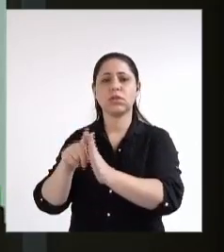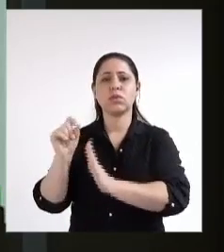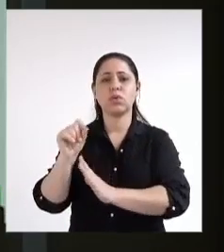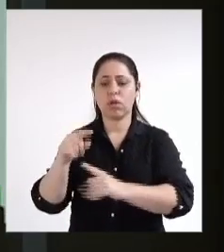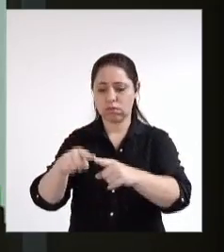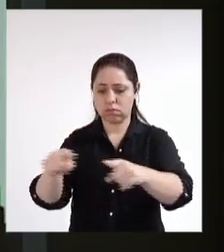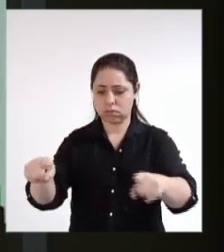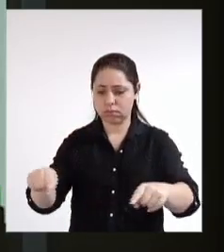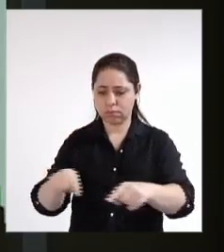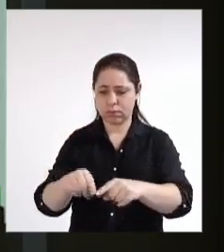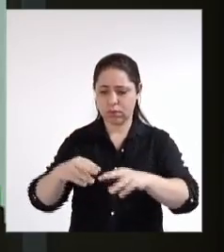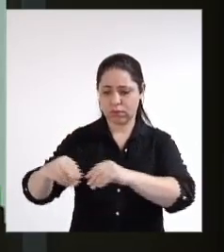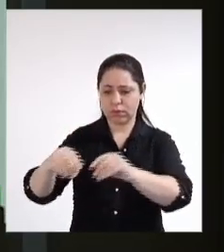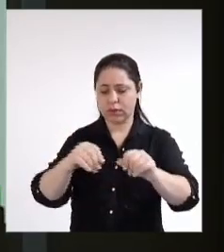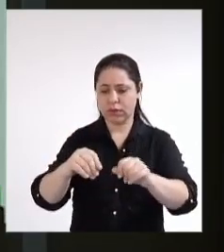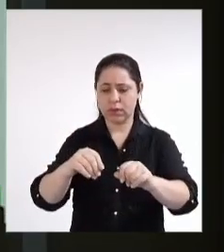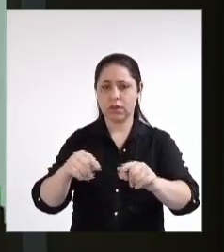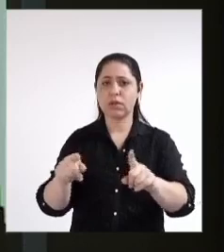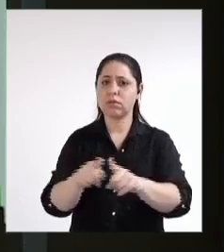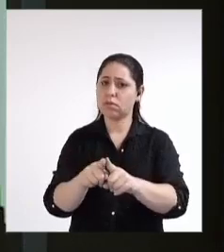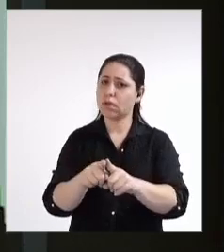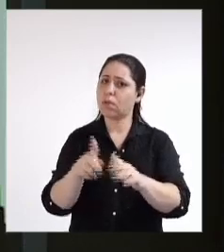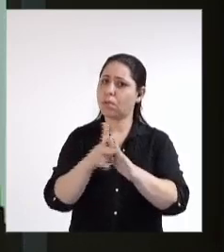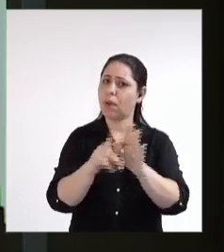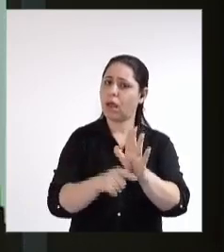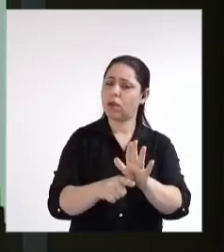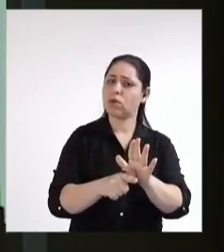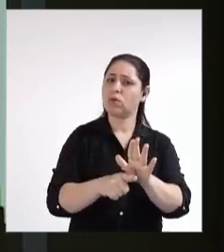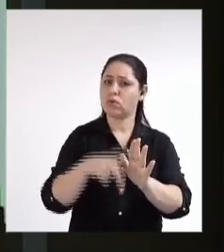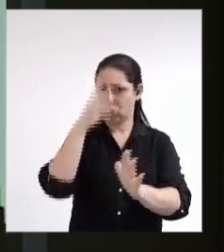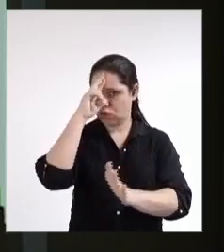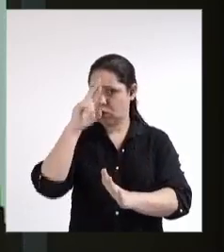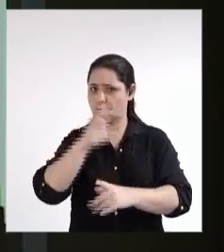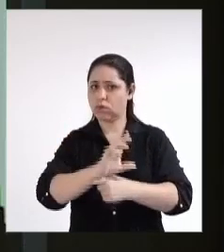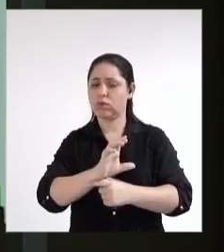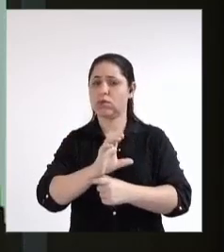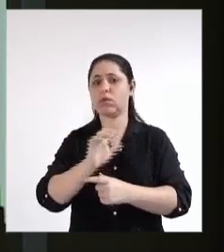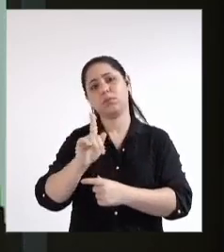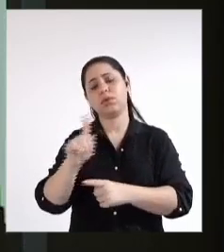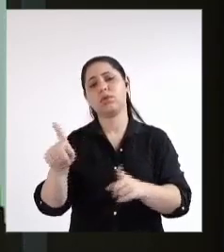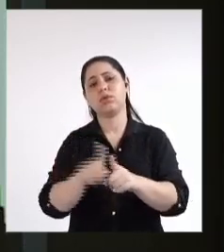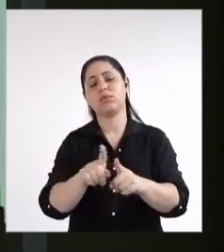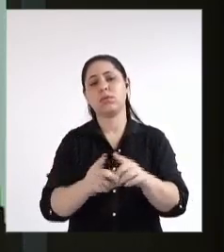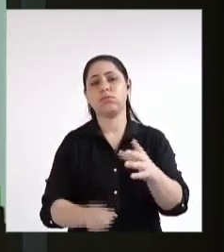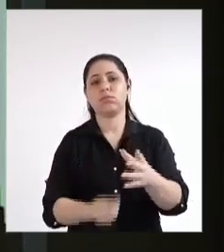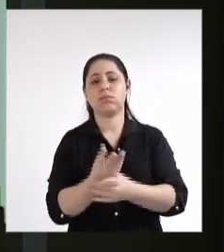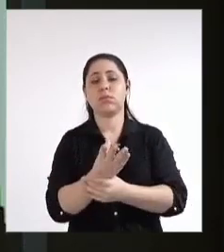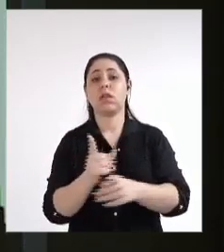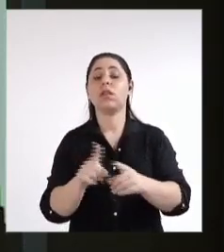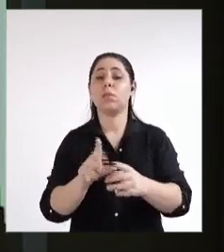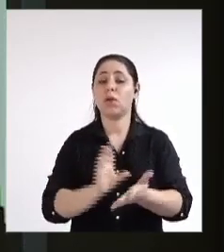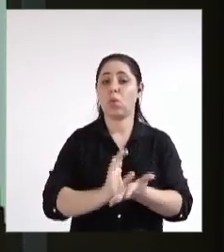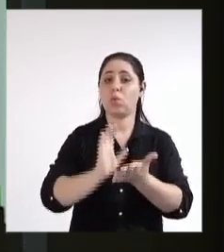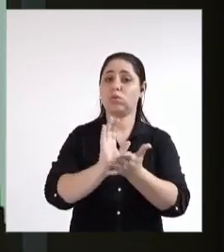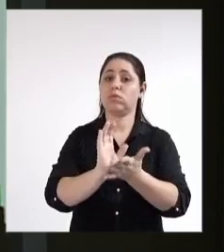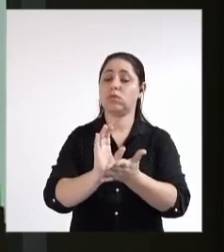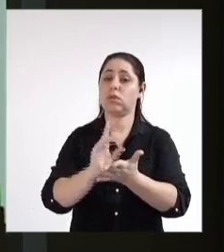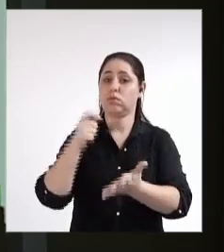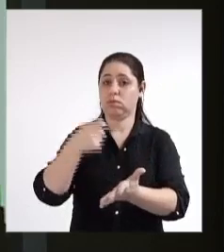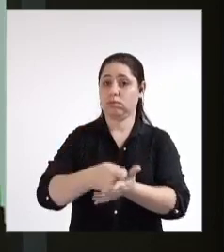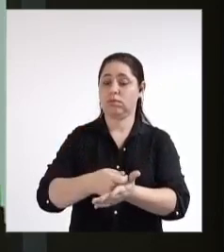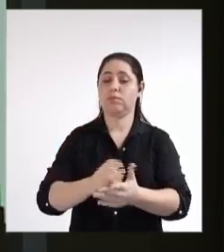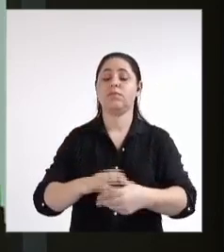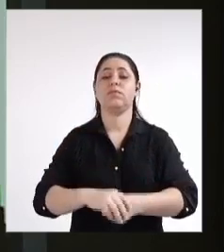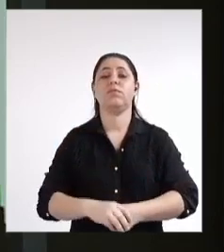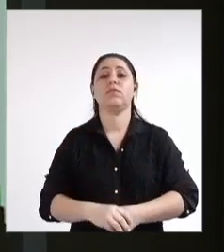um plano diretor de campo grande foi recentemente publicado nós vamos poder trazer aqui também e tem um conselho ativo nós temos